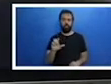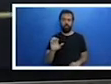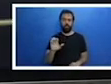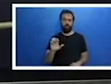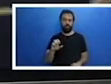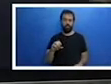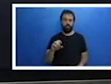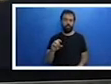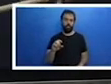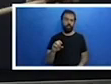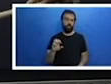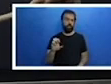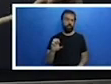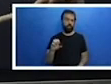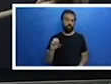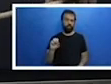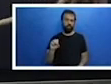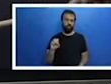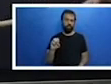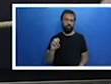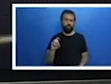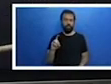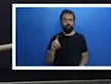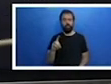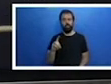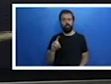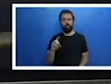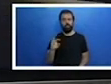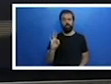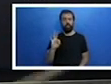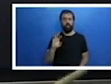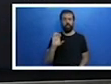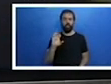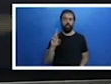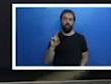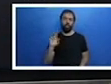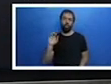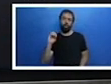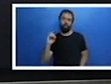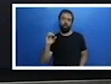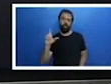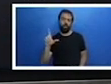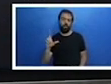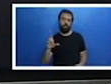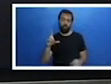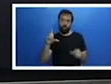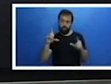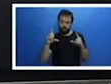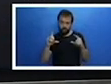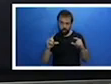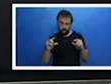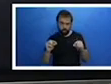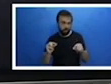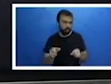colesterol bom. E promove o maior fluxo de sangue para o cérebro, né? Então, faz uma movimentação sanguínea um pouquinho maior.